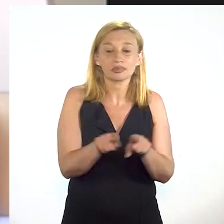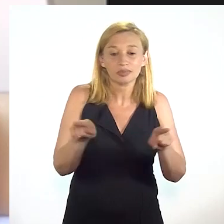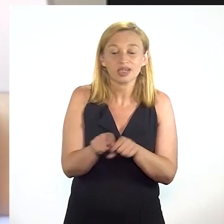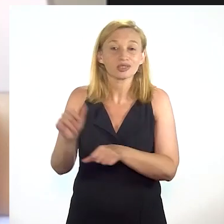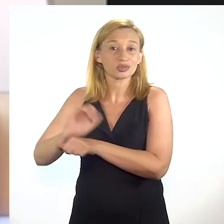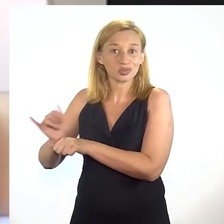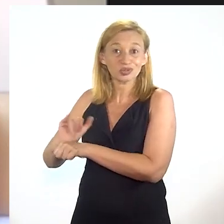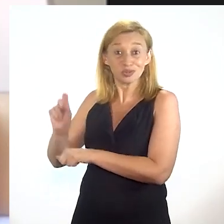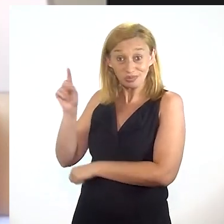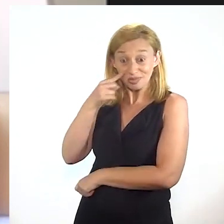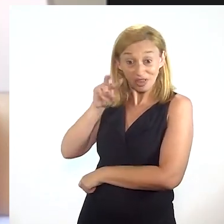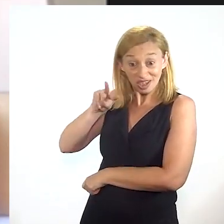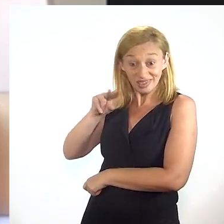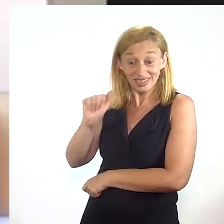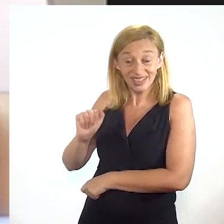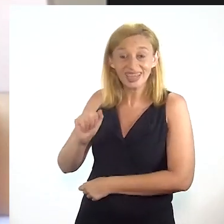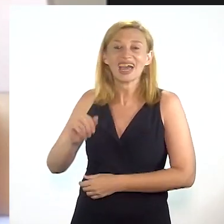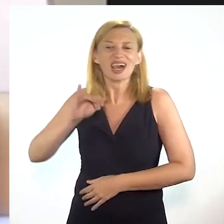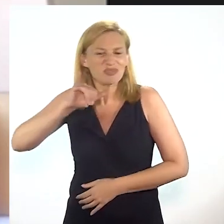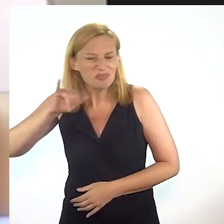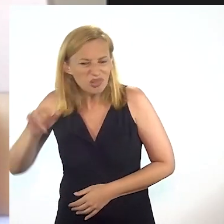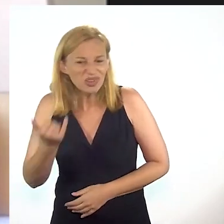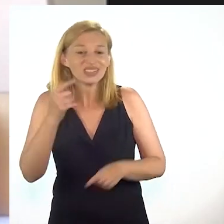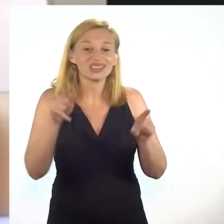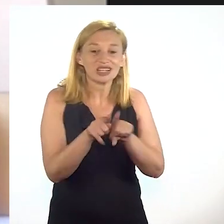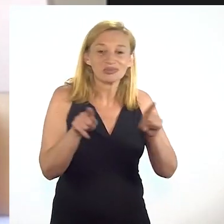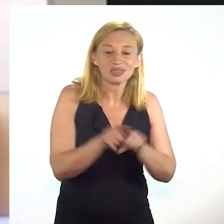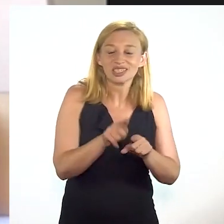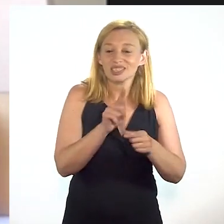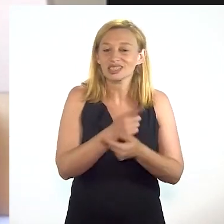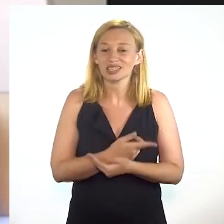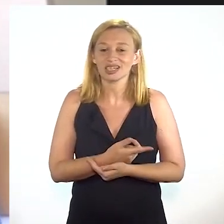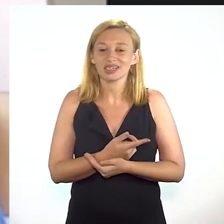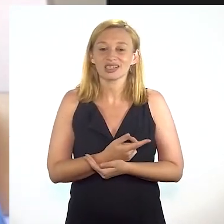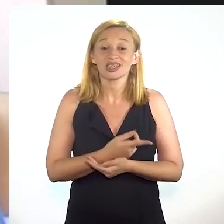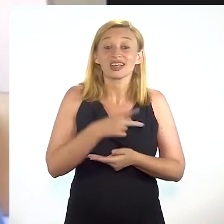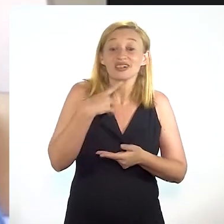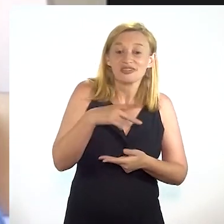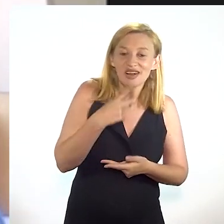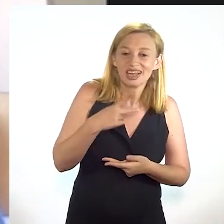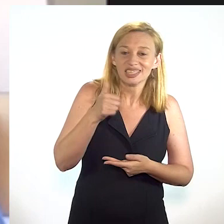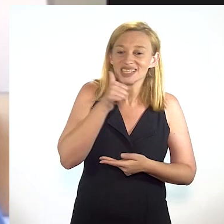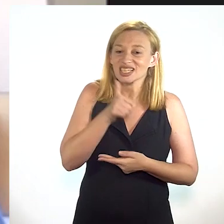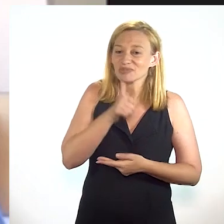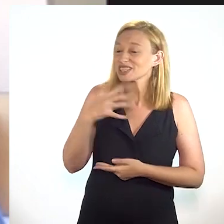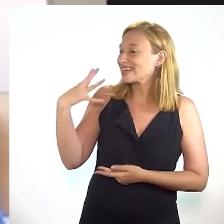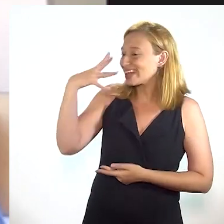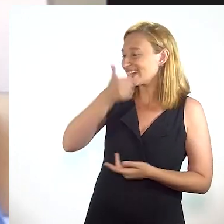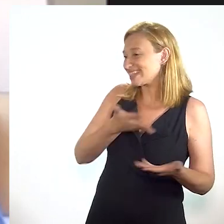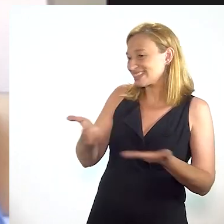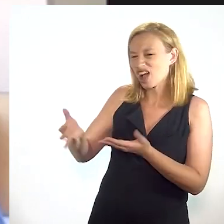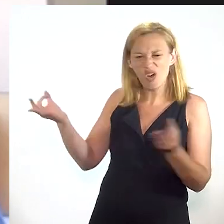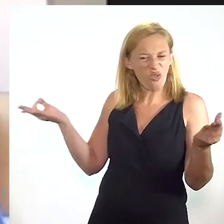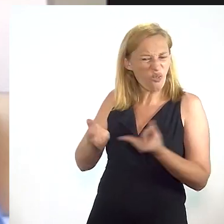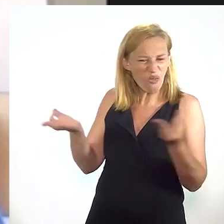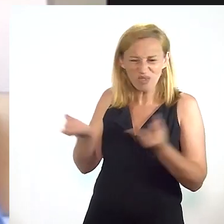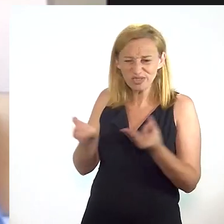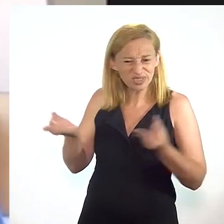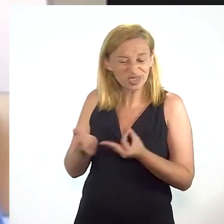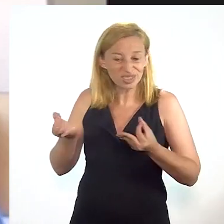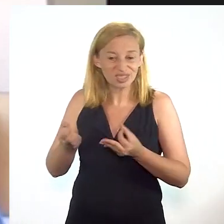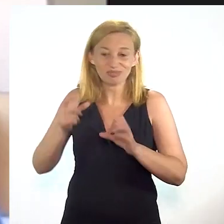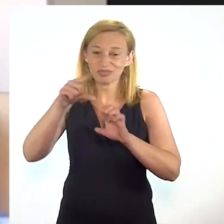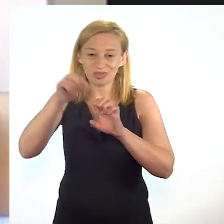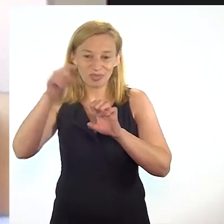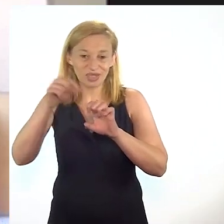no YouTube, tá? E aproveitem bastante a fala dessas meninas, que vão ser ótimas